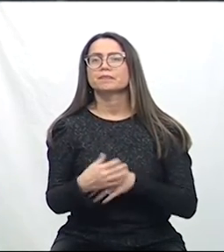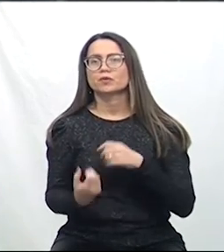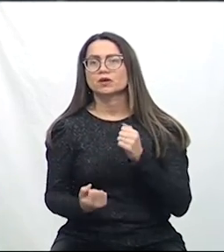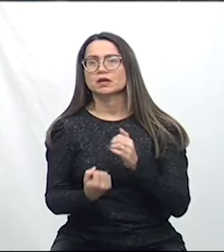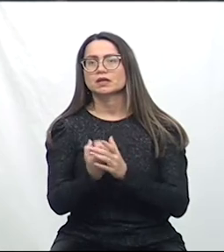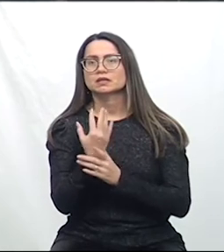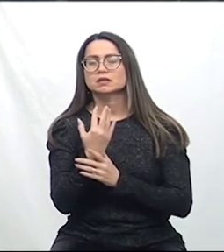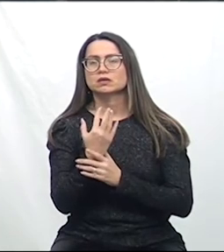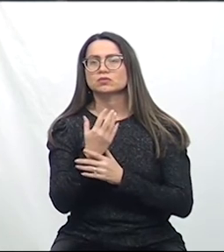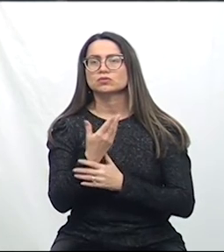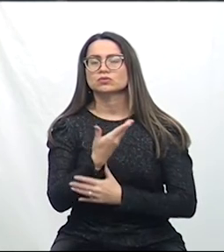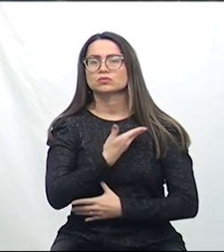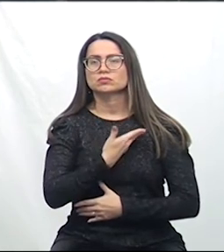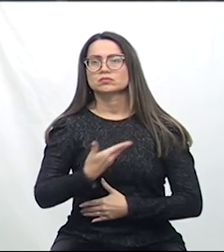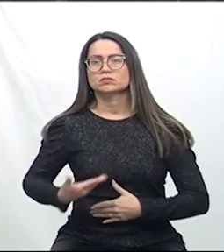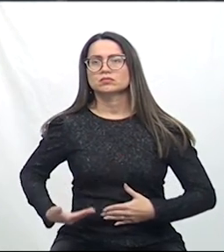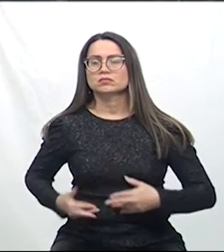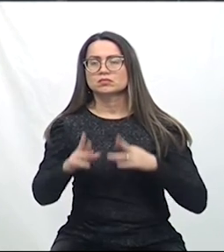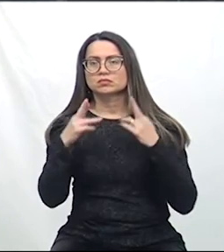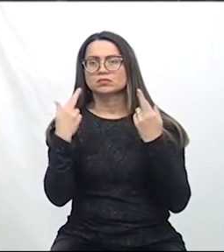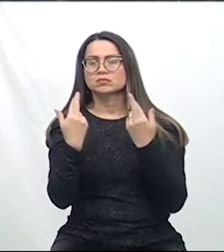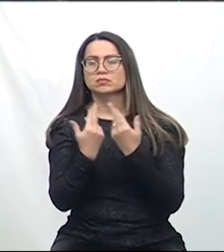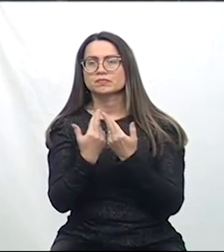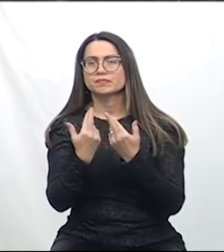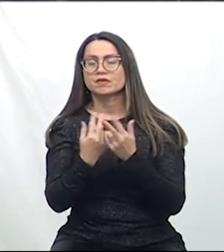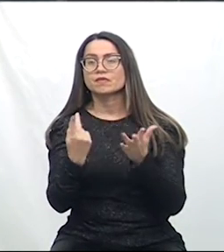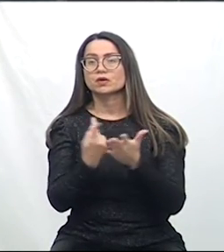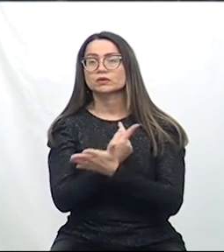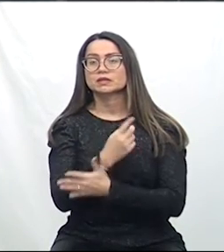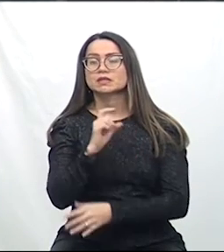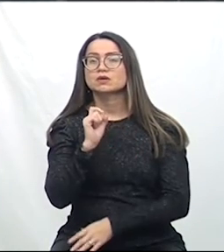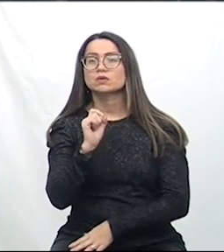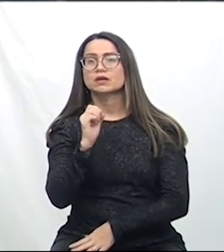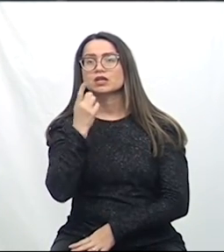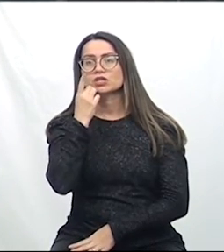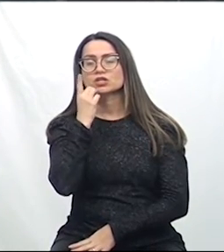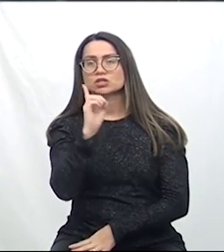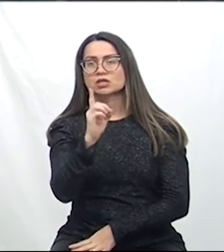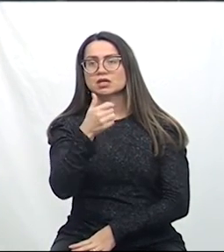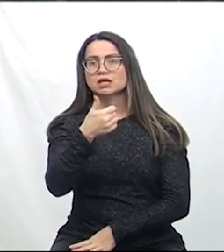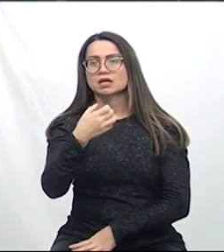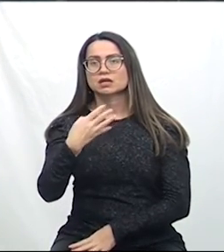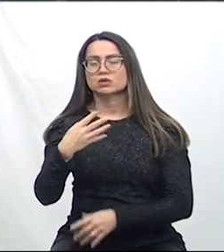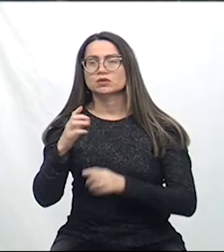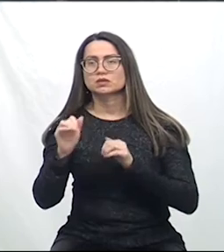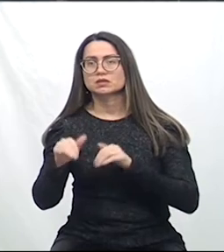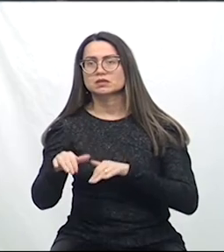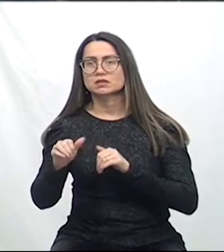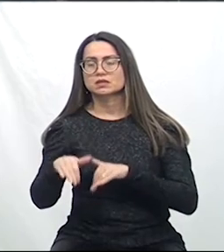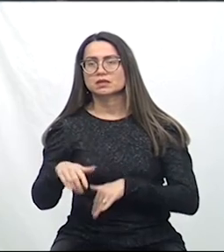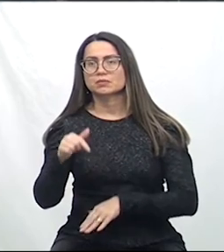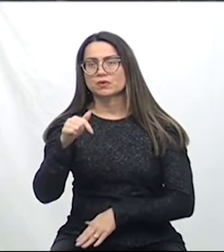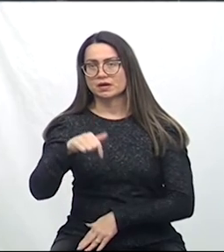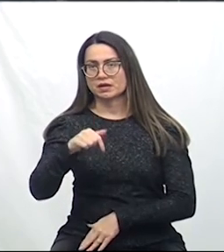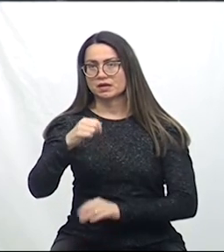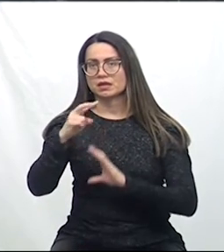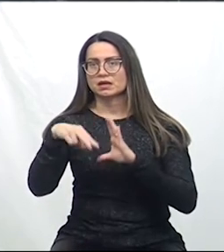amanhã, dia 14 de setembro, às 19 horas, neste plenário.